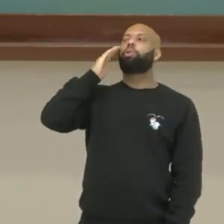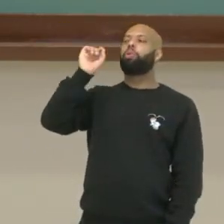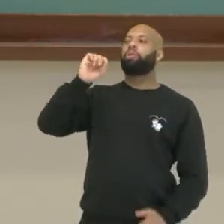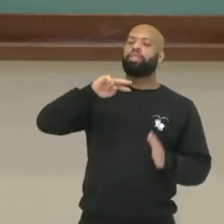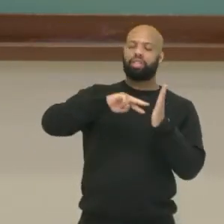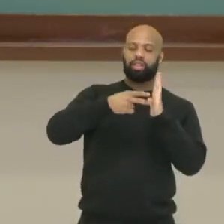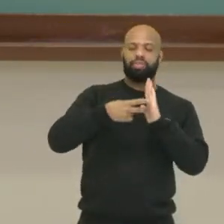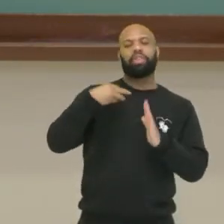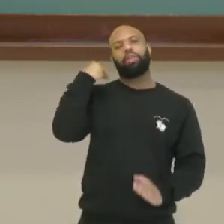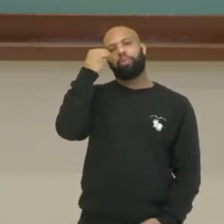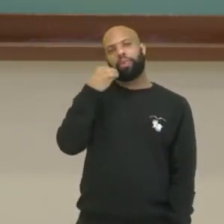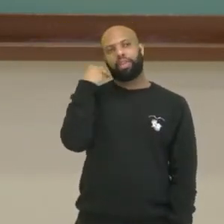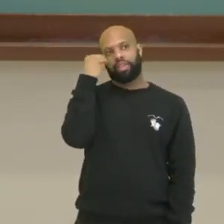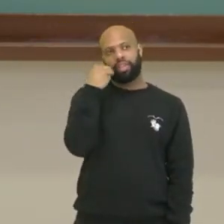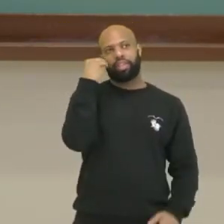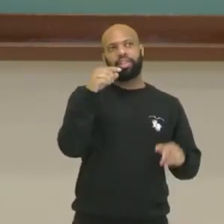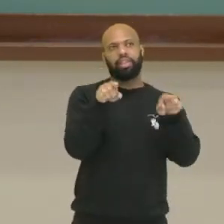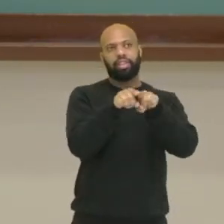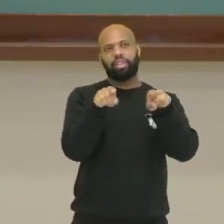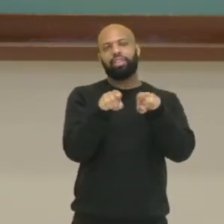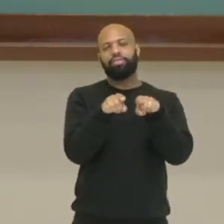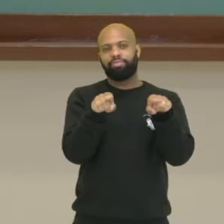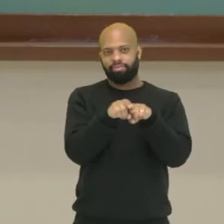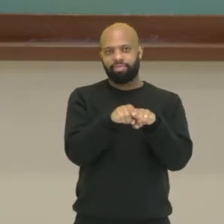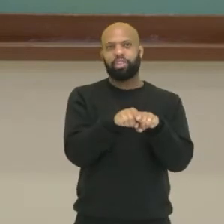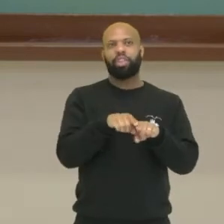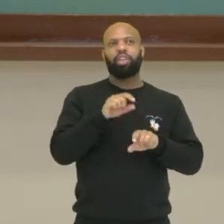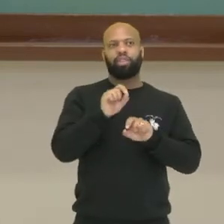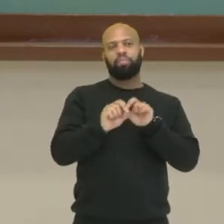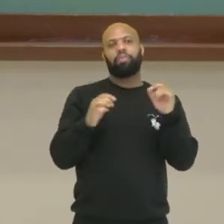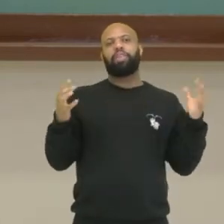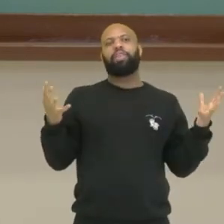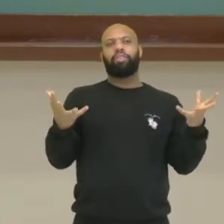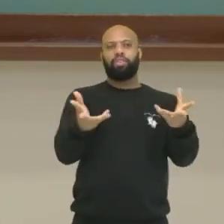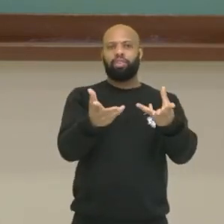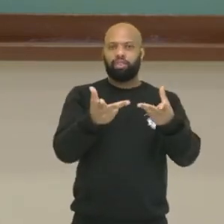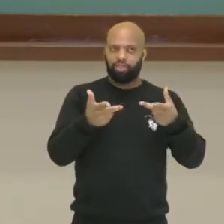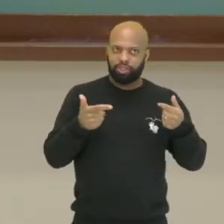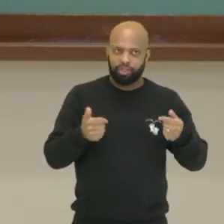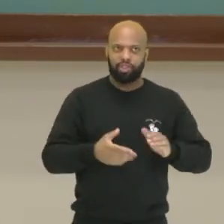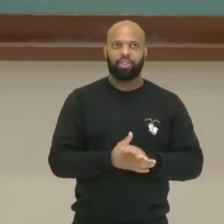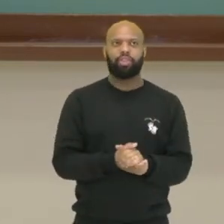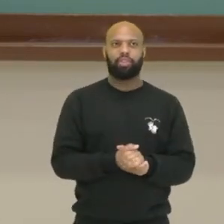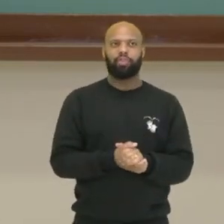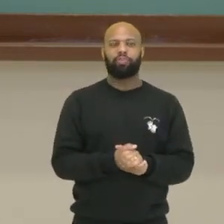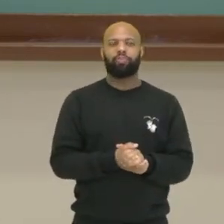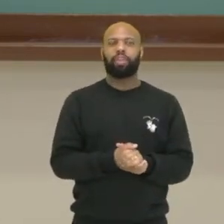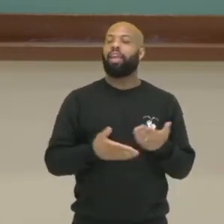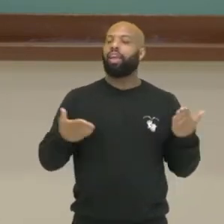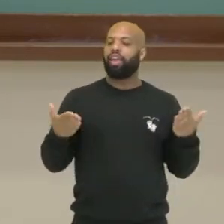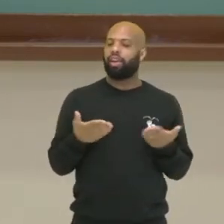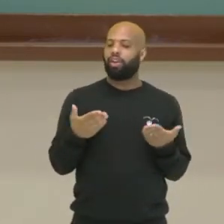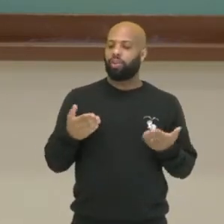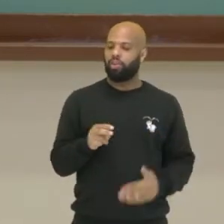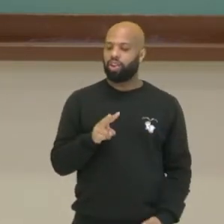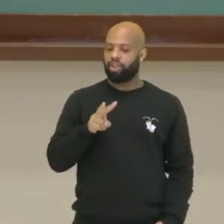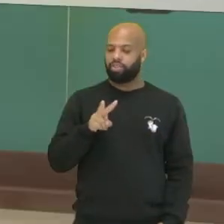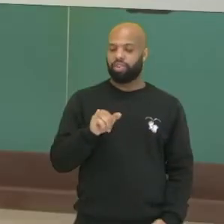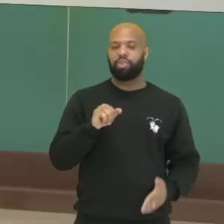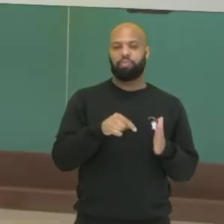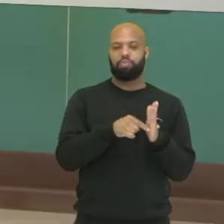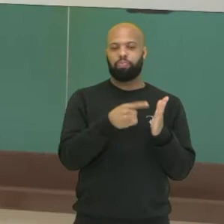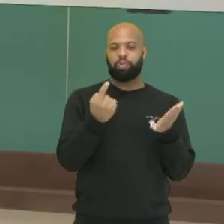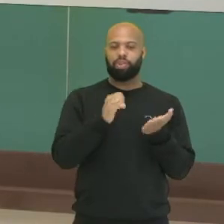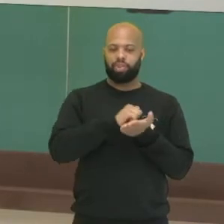essa experiência que é maravilhosa. Agora nós vamos então a uma